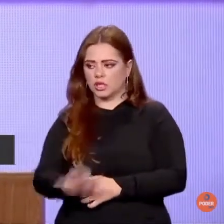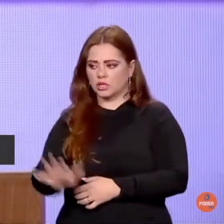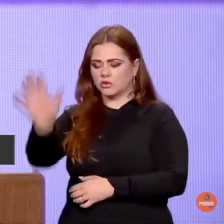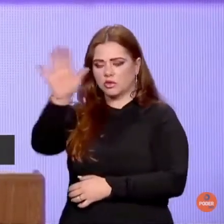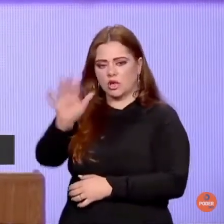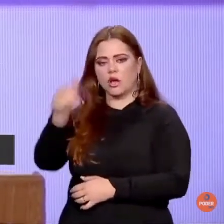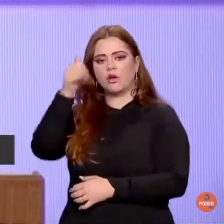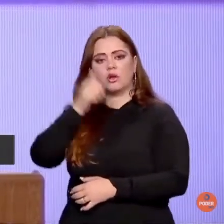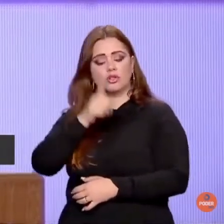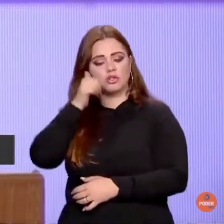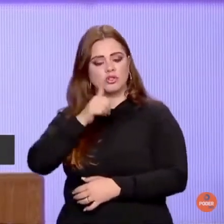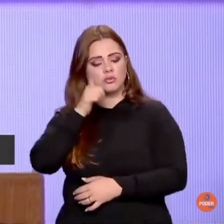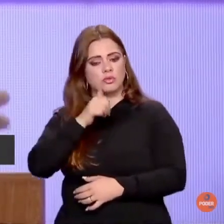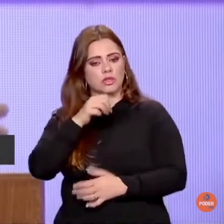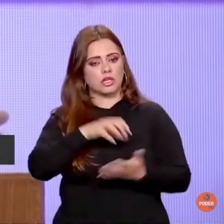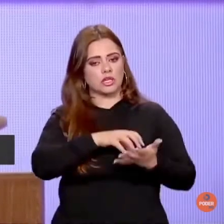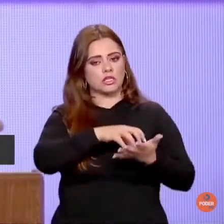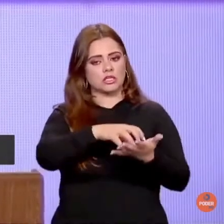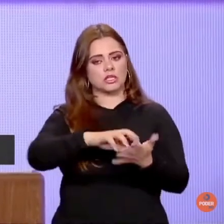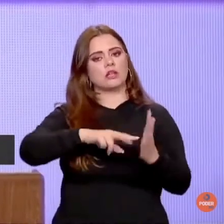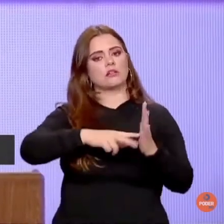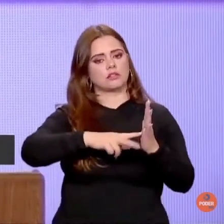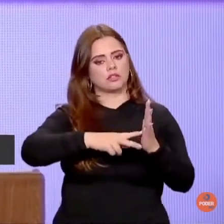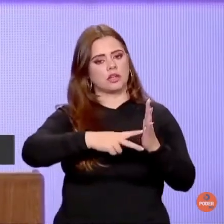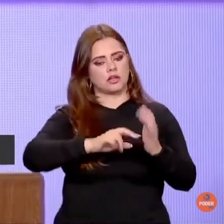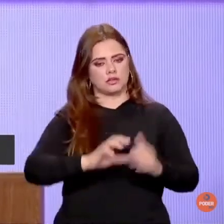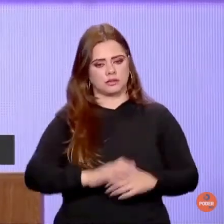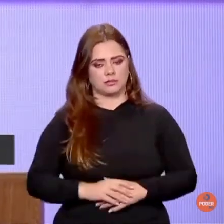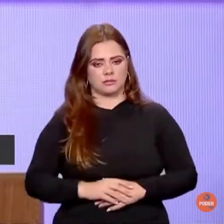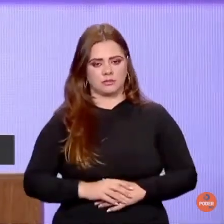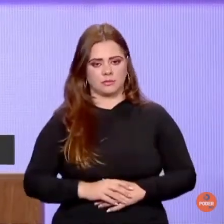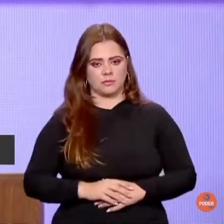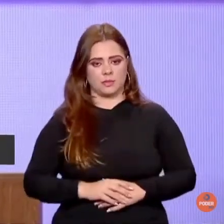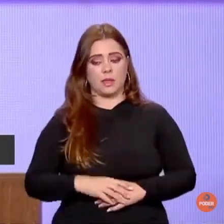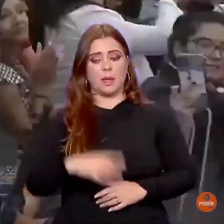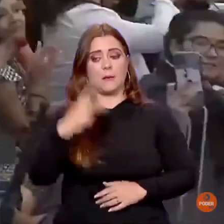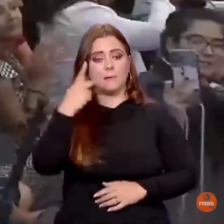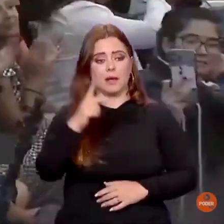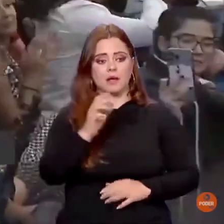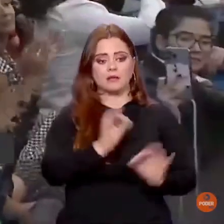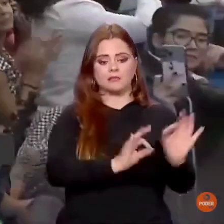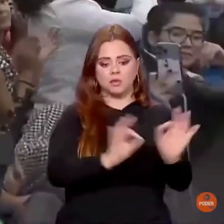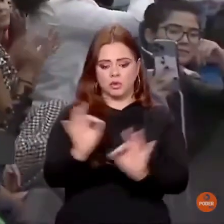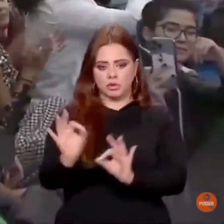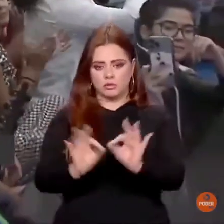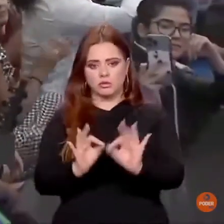de Mulheres das Centrais Sindicais, para fazer justiça.